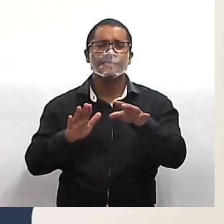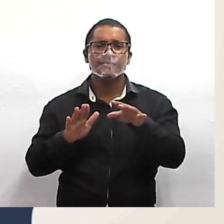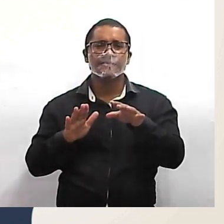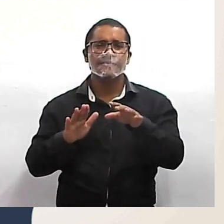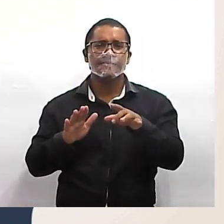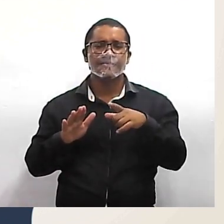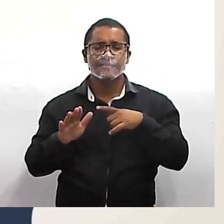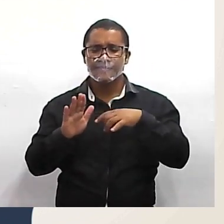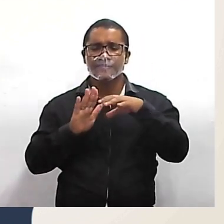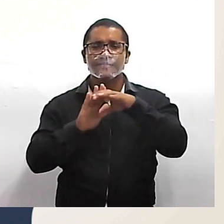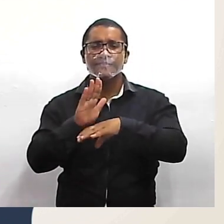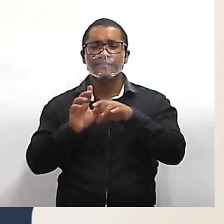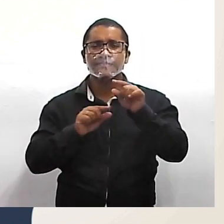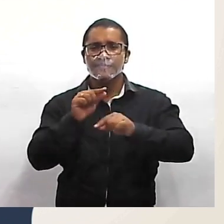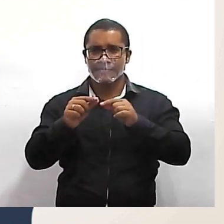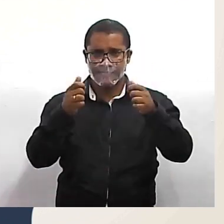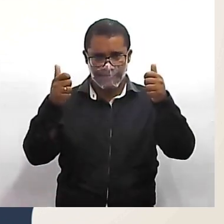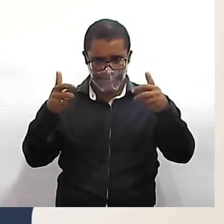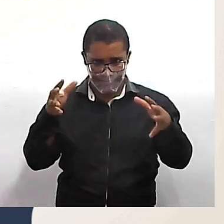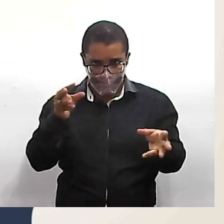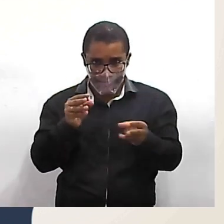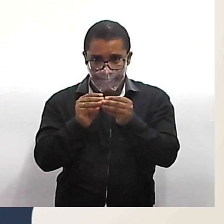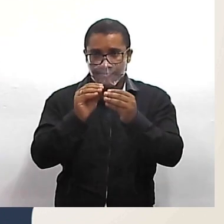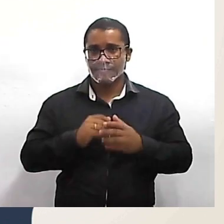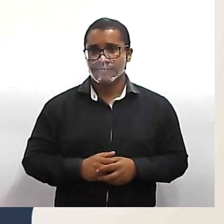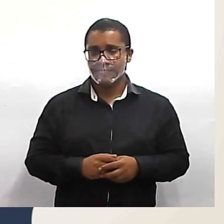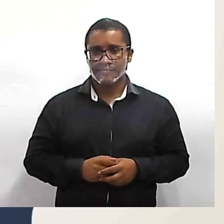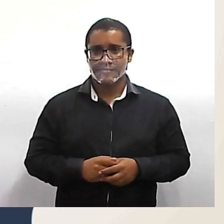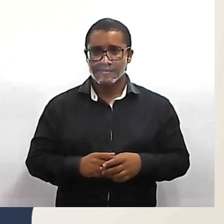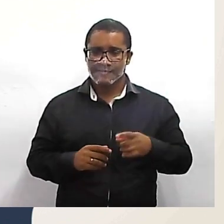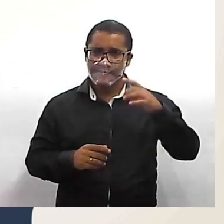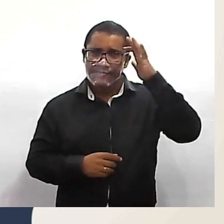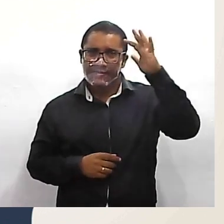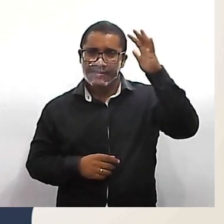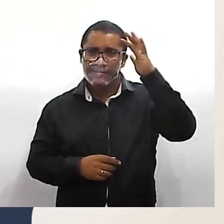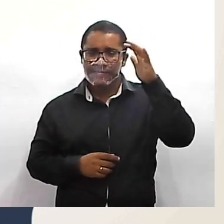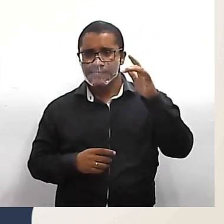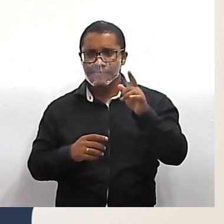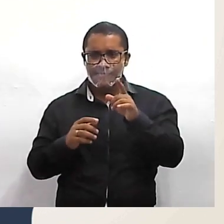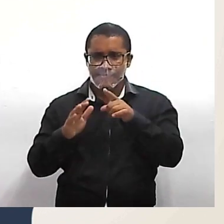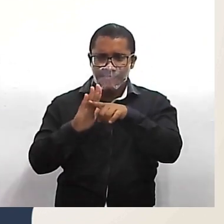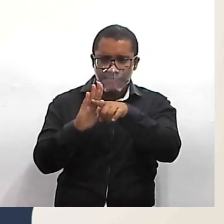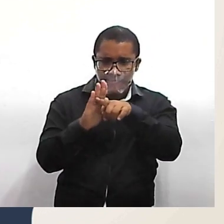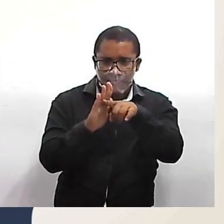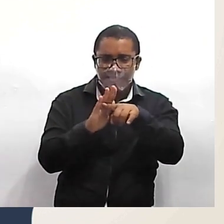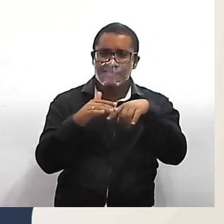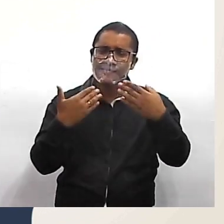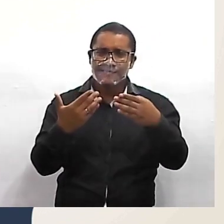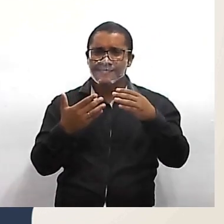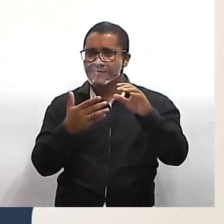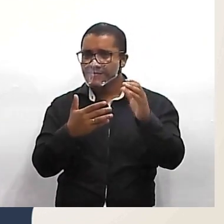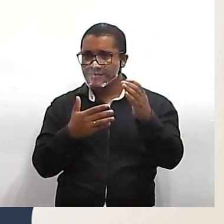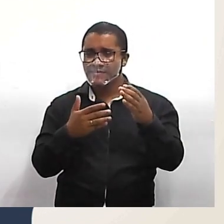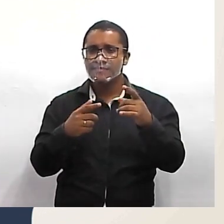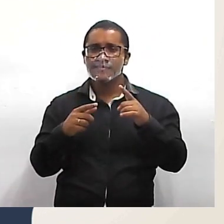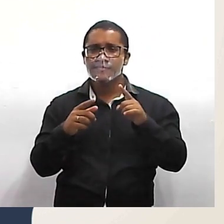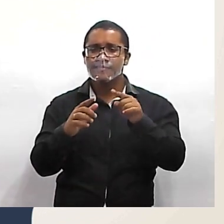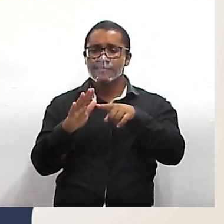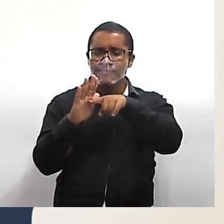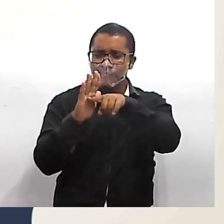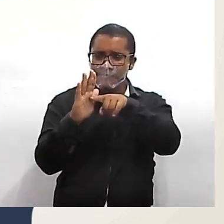Essa competência ela diz o seguinte: o pensamento crítico ou científico consiste em analisar